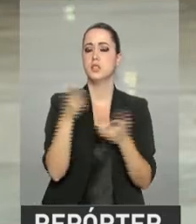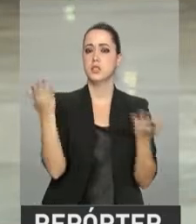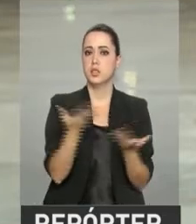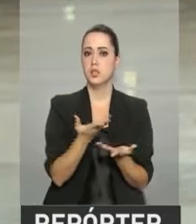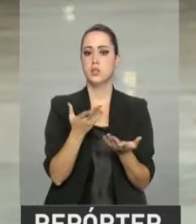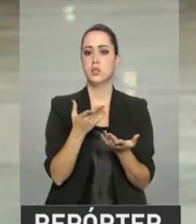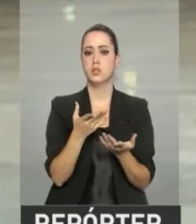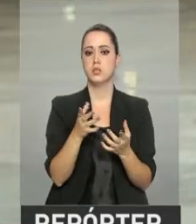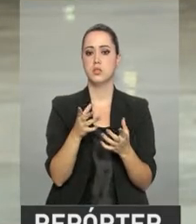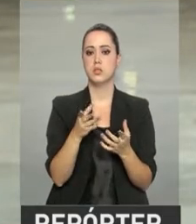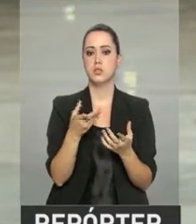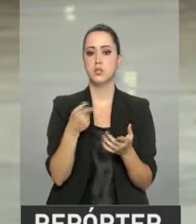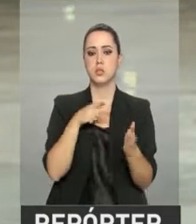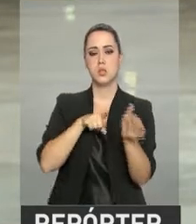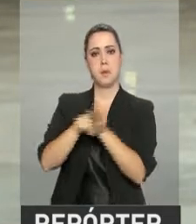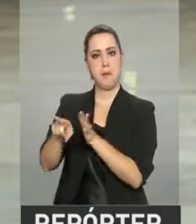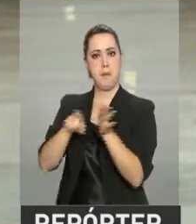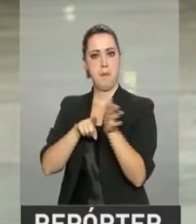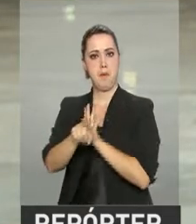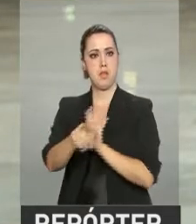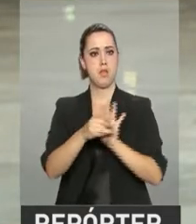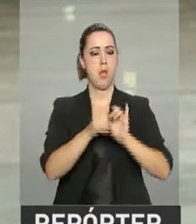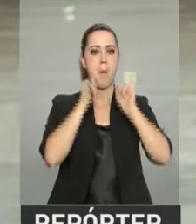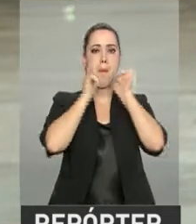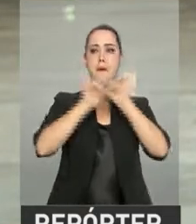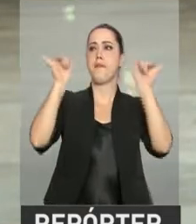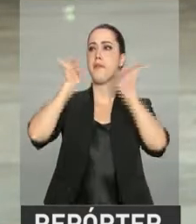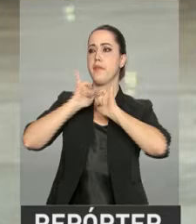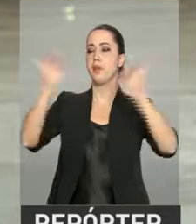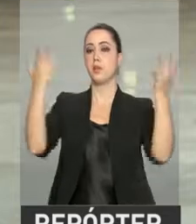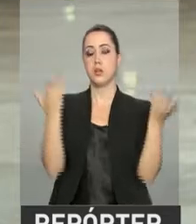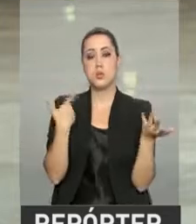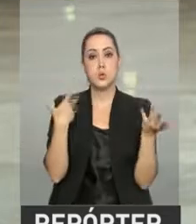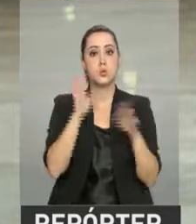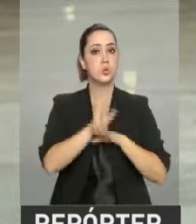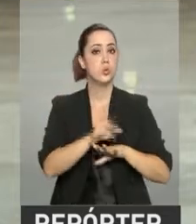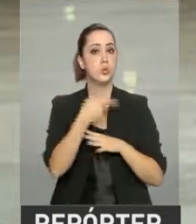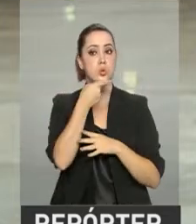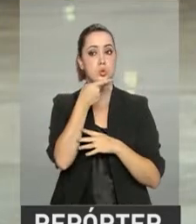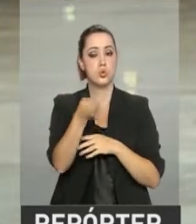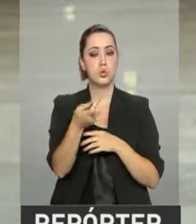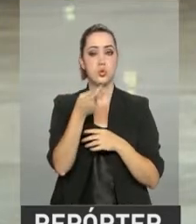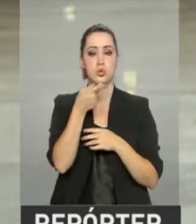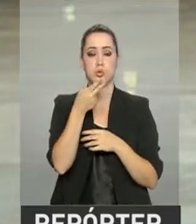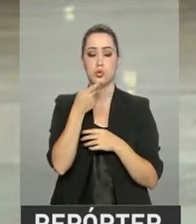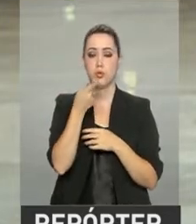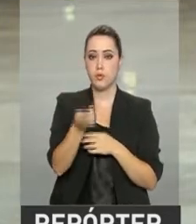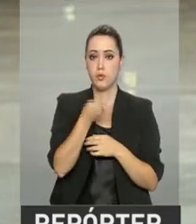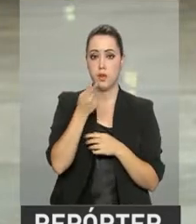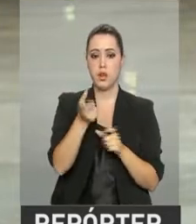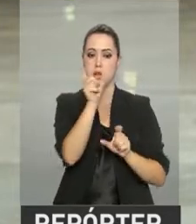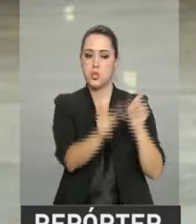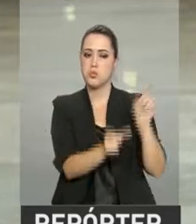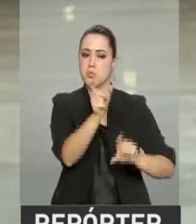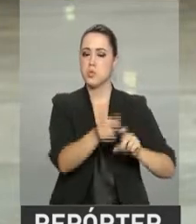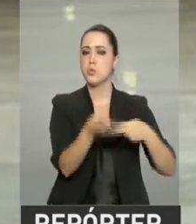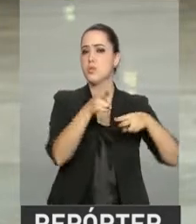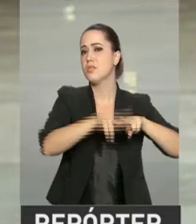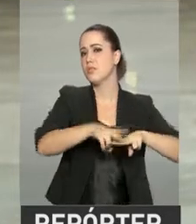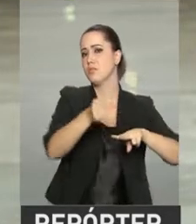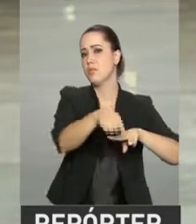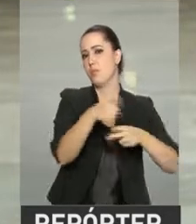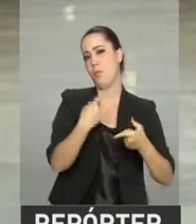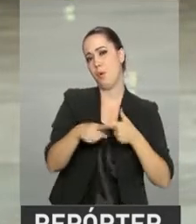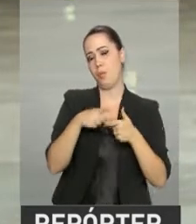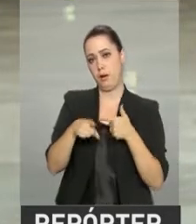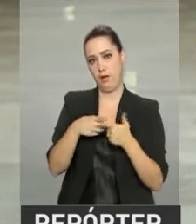divulgação de colaborações premiadas conduzidas pelo ministério público tem interferido na condução de políticas públicas a cargo